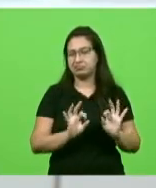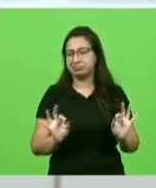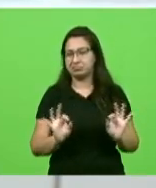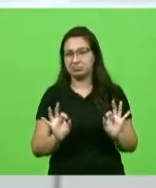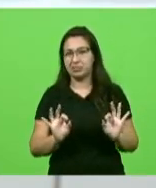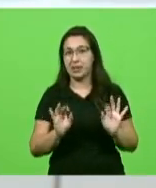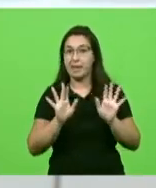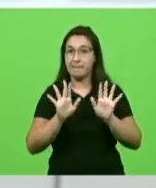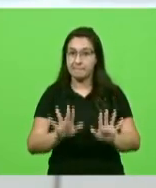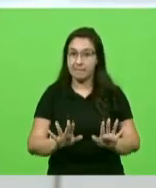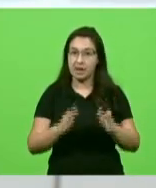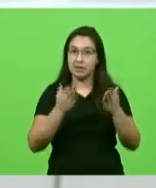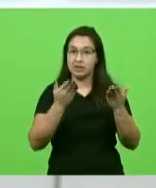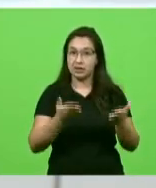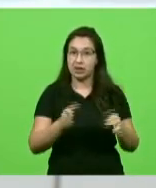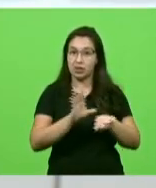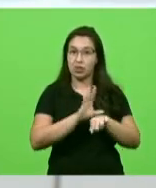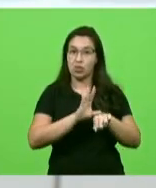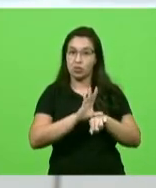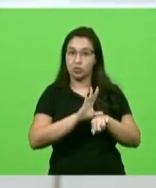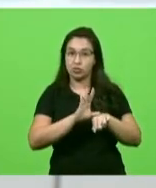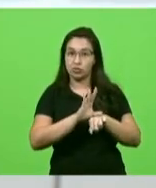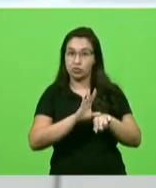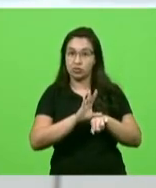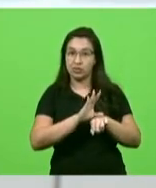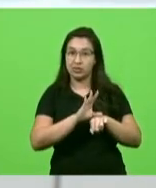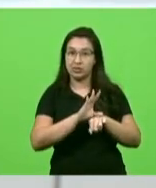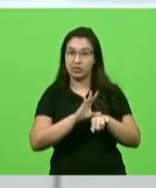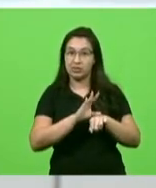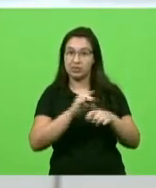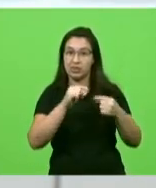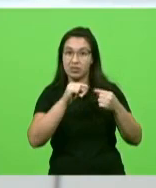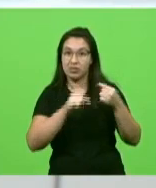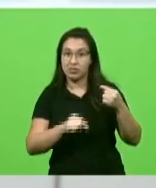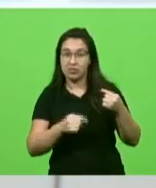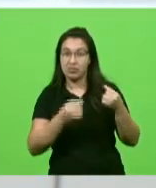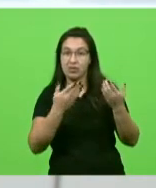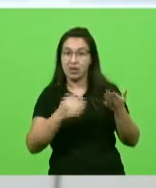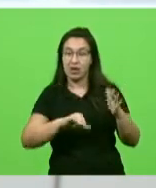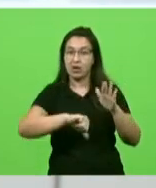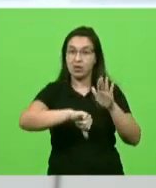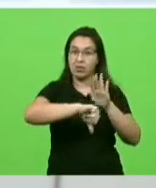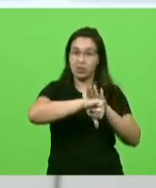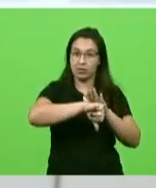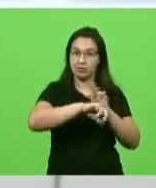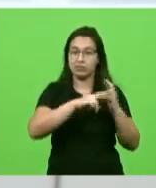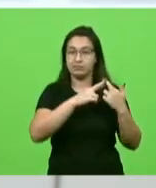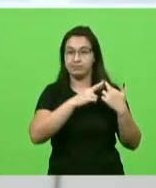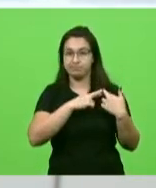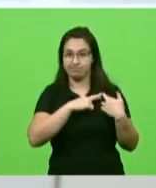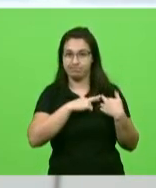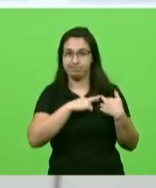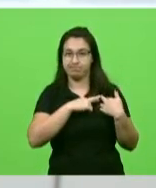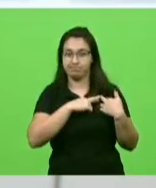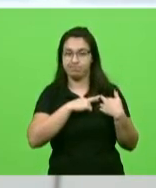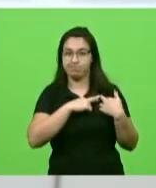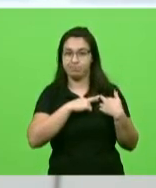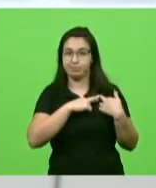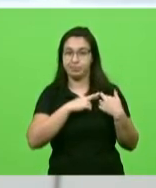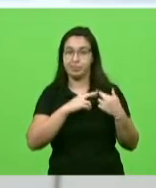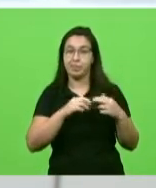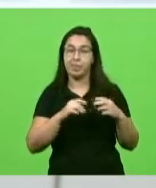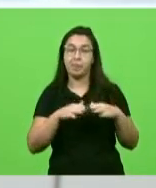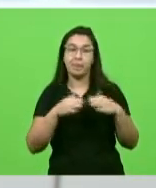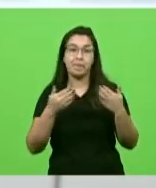fatos constitutivo seus do tipo dos crimes de responsabilidade serão portanto